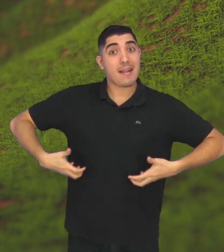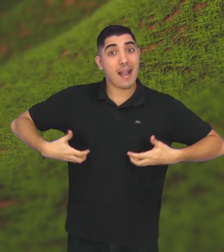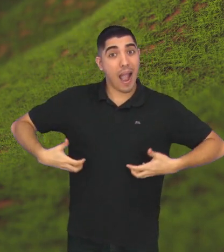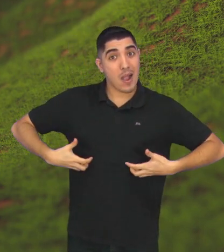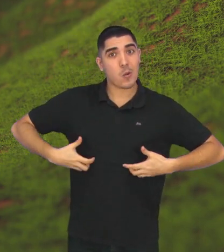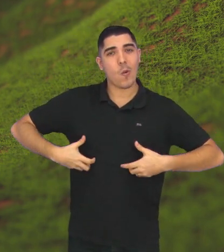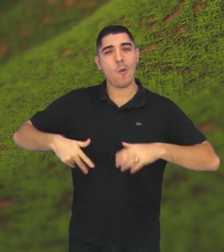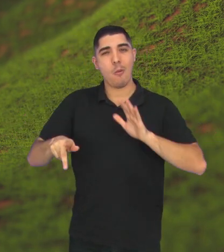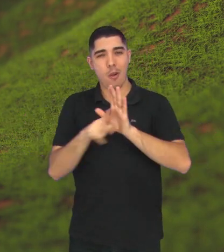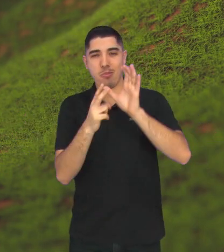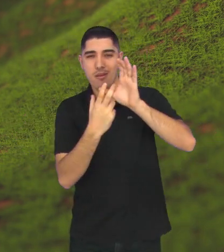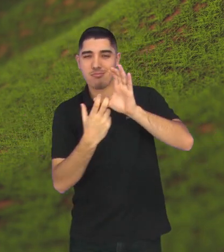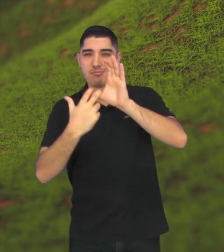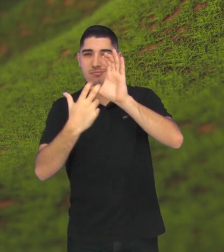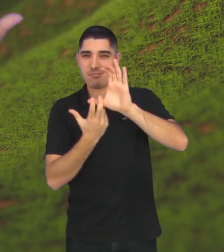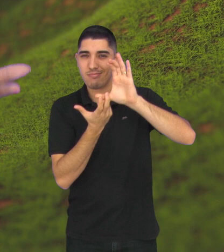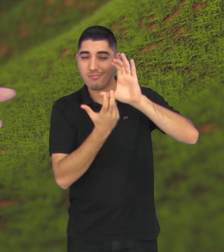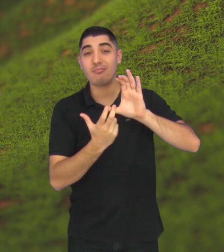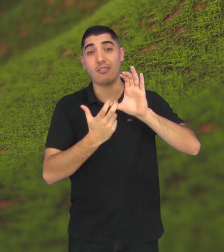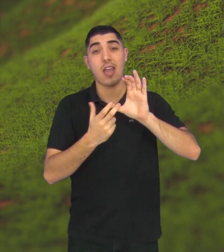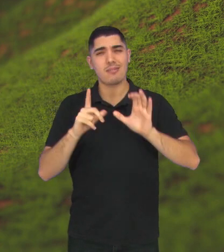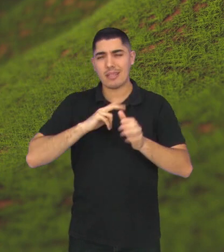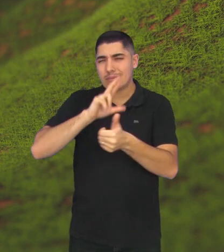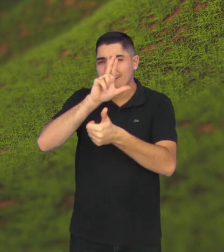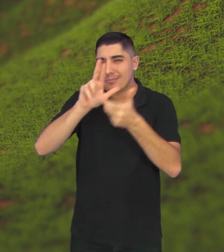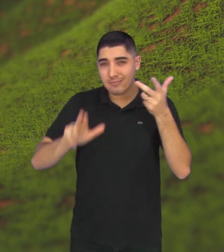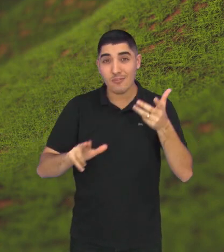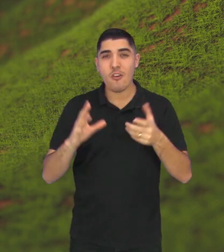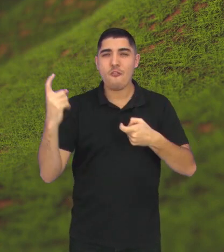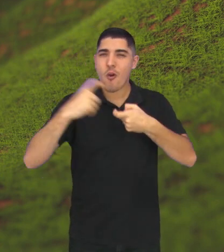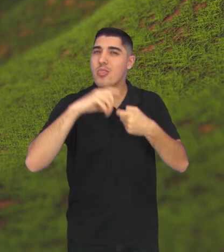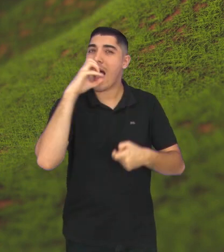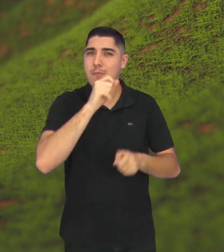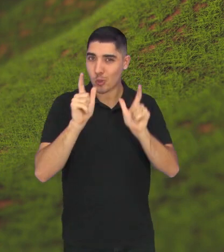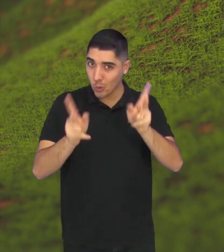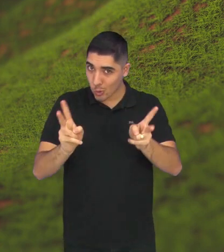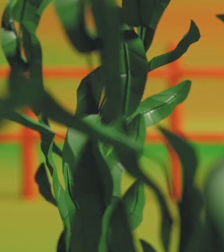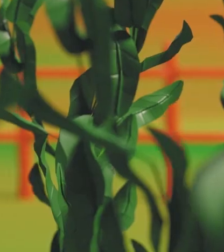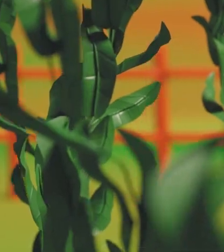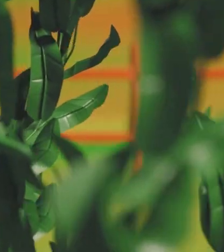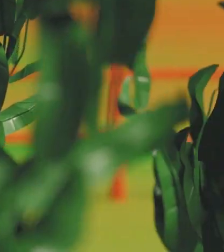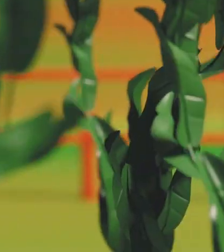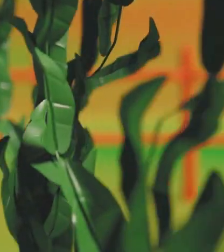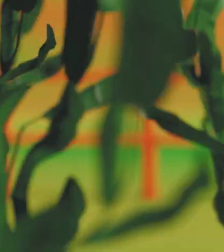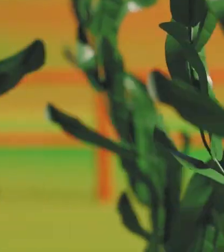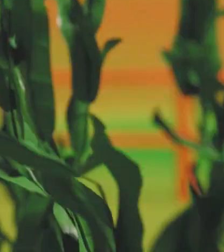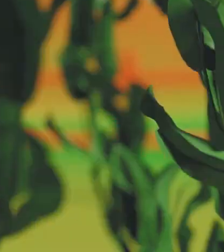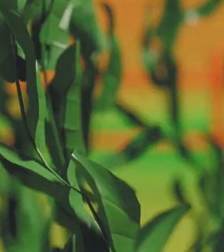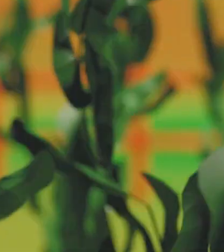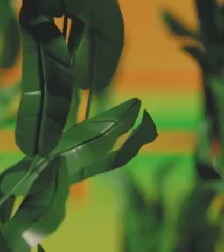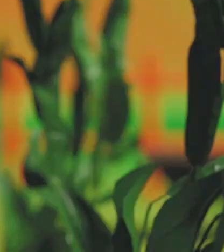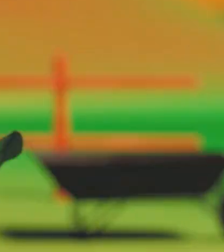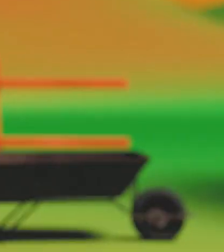prego, aves e inúmeros outros animais. A gente volta já já!